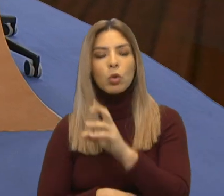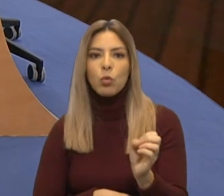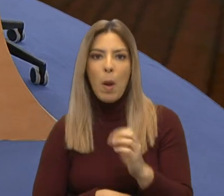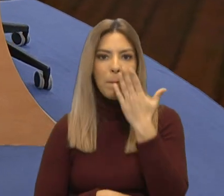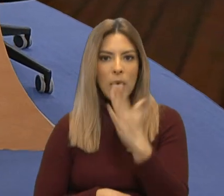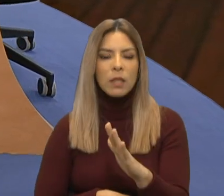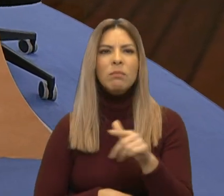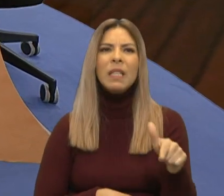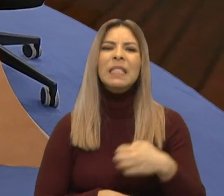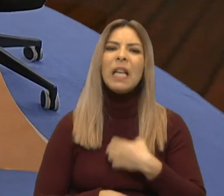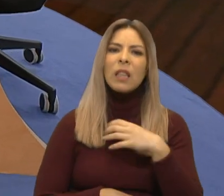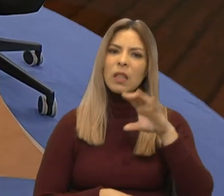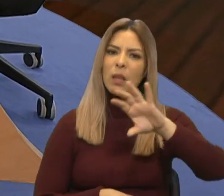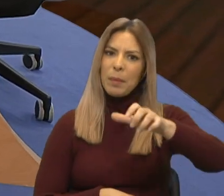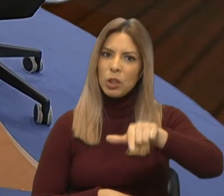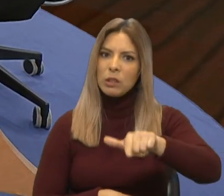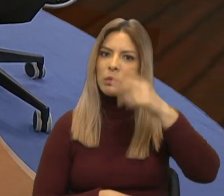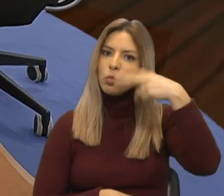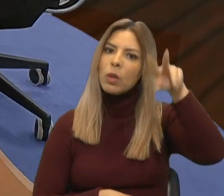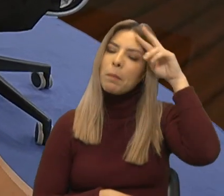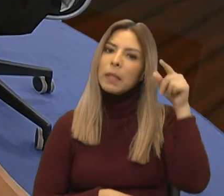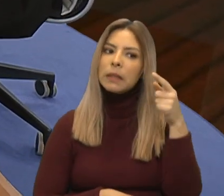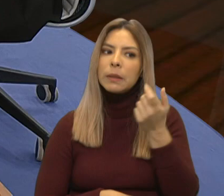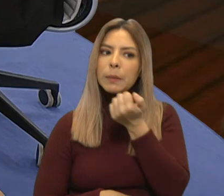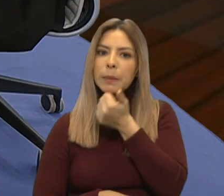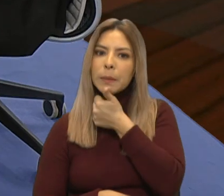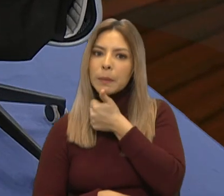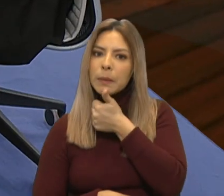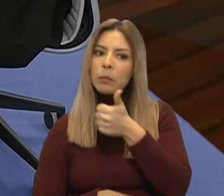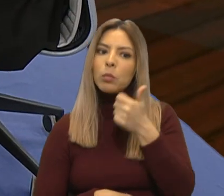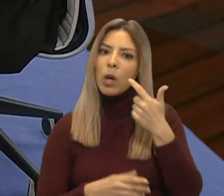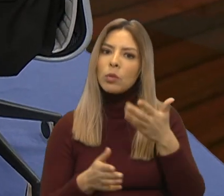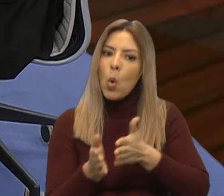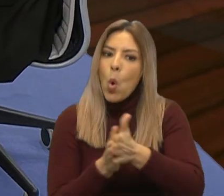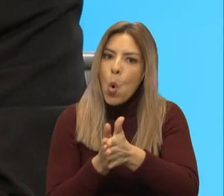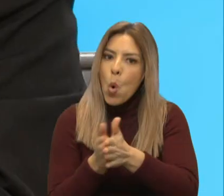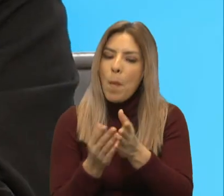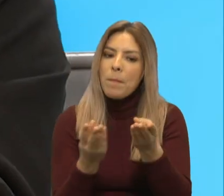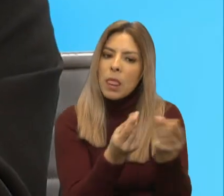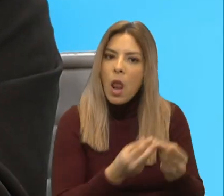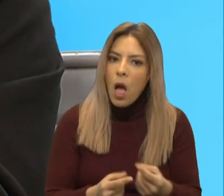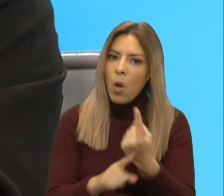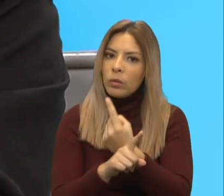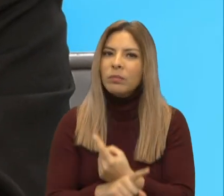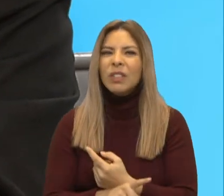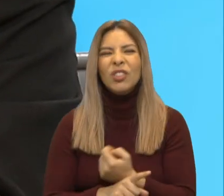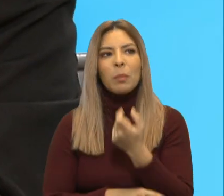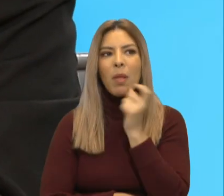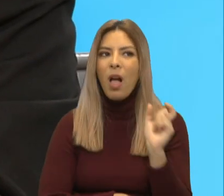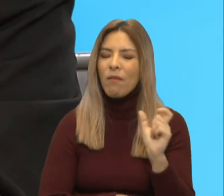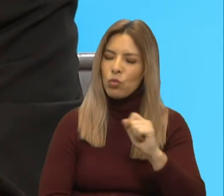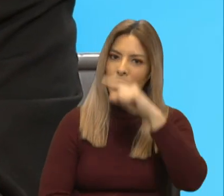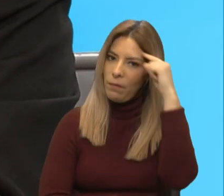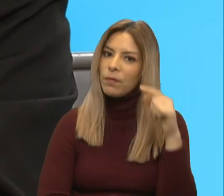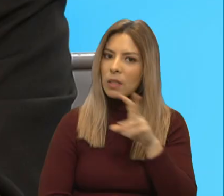saque da comunidade internacional, precisamente pela exploração dos recursos naturais que tem? Talvez é uma palavra um pouco dura,